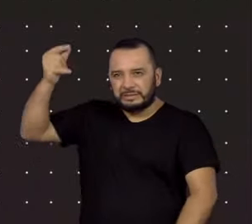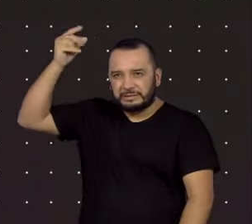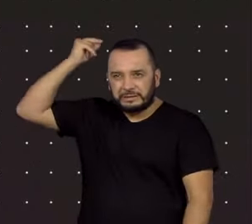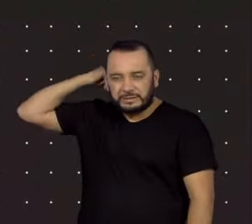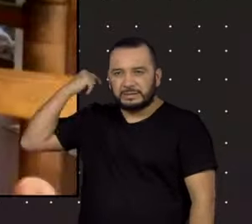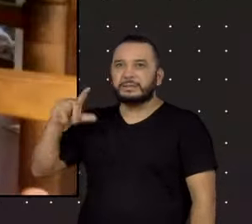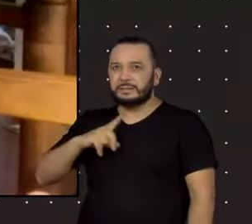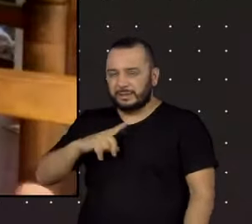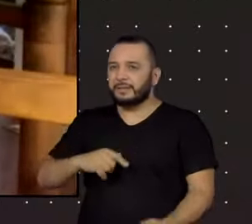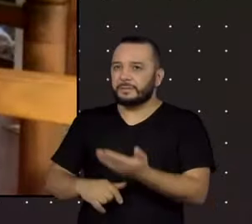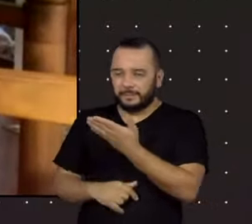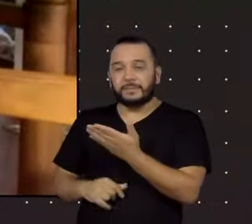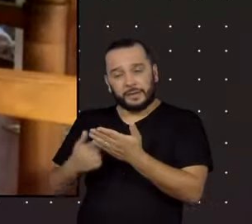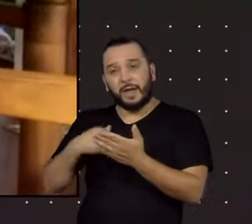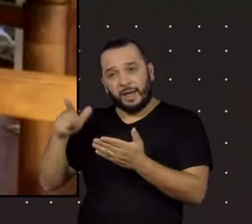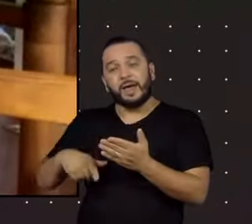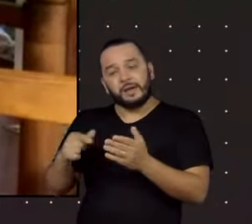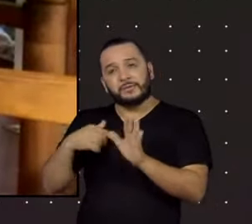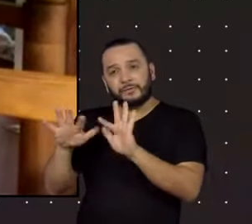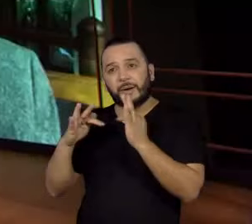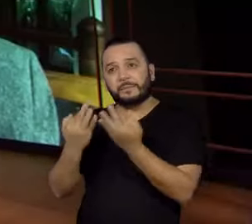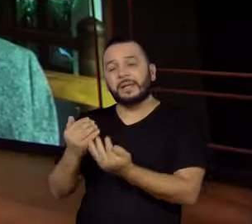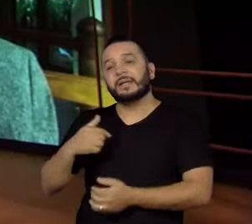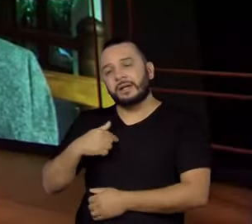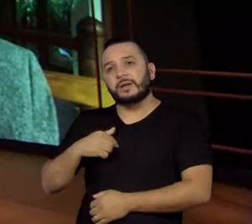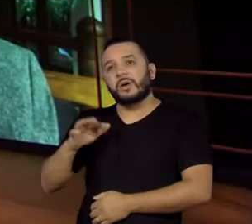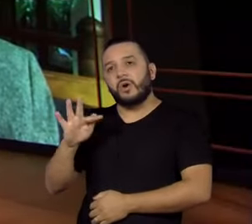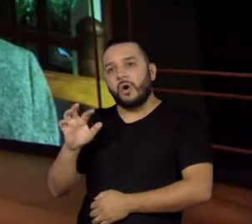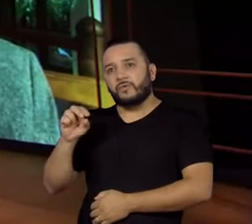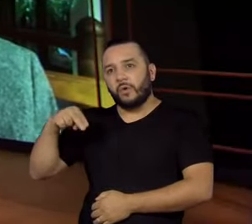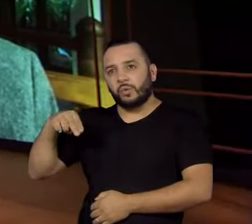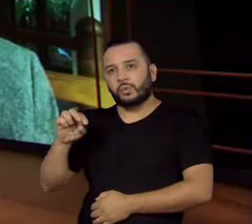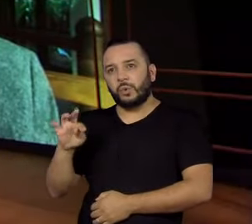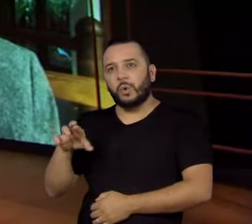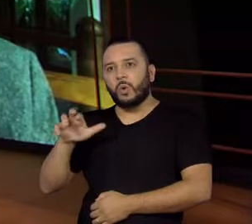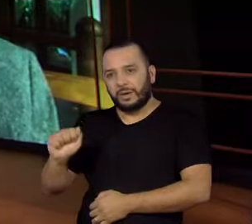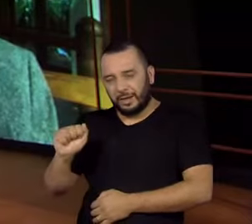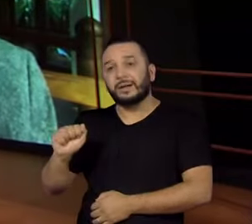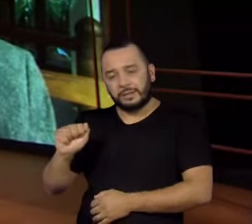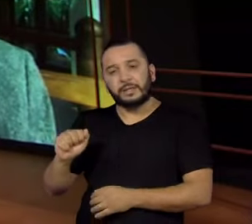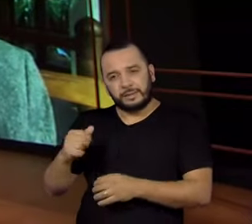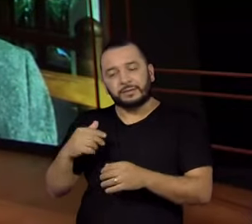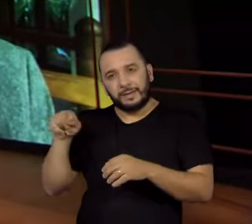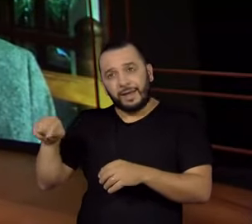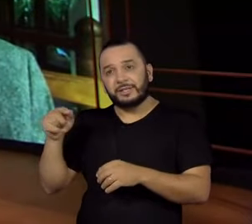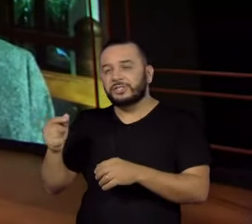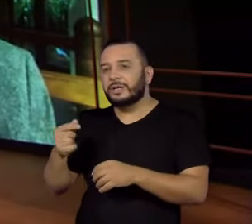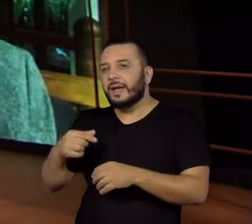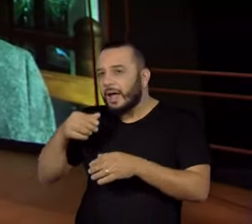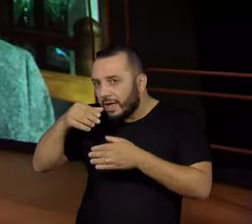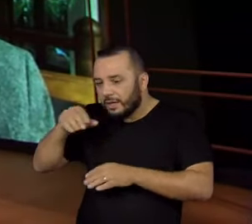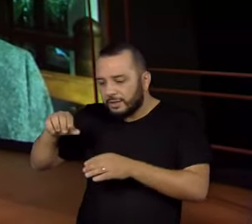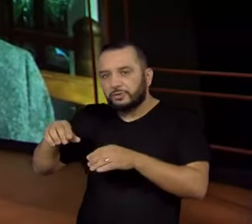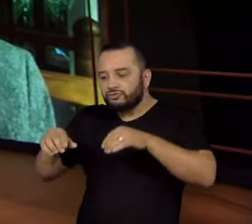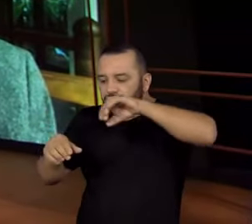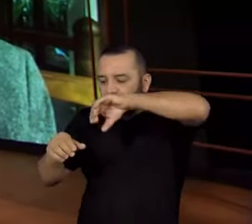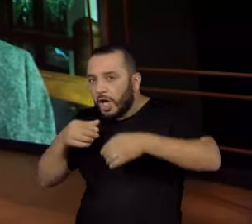que construiu a Rádio Cultura, né? E os programas lá, apesar de populares, eram muito cultos também. Tinham programas de perguntas e